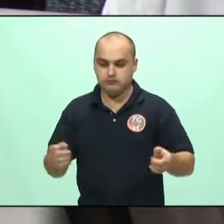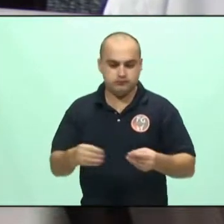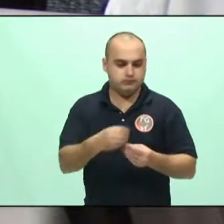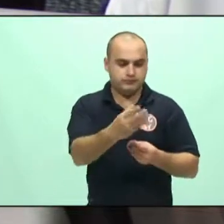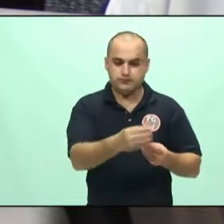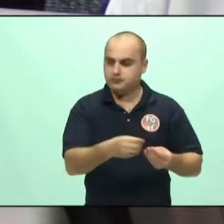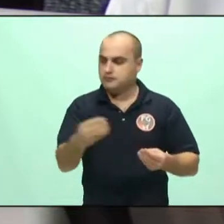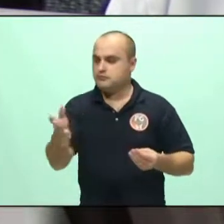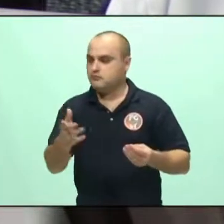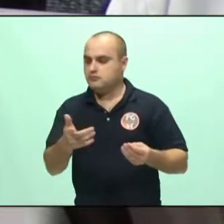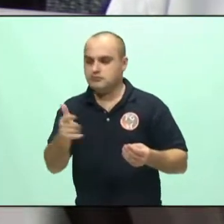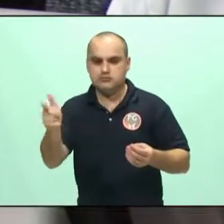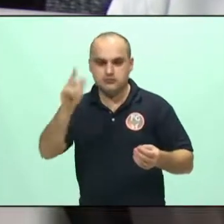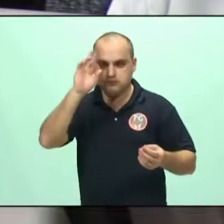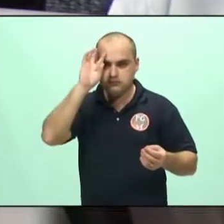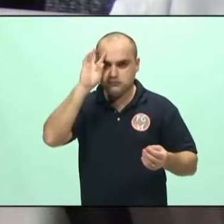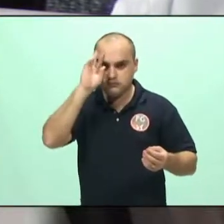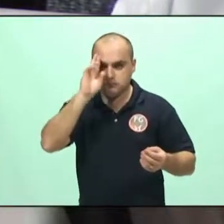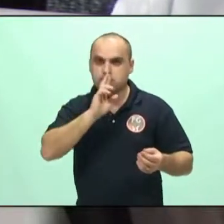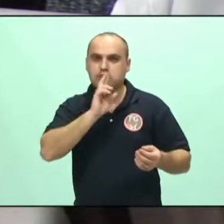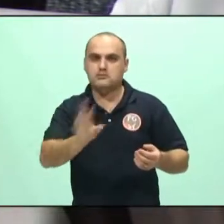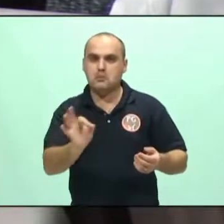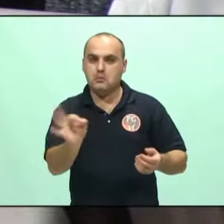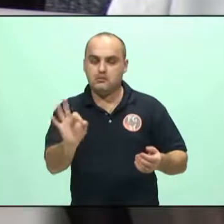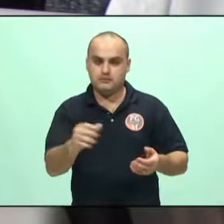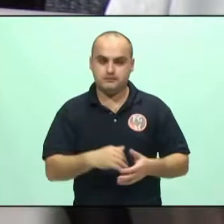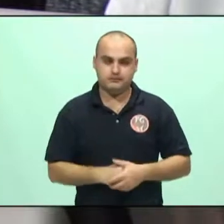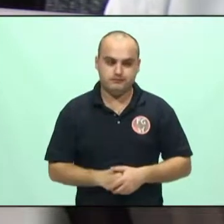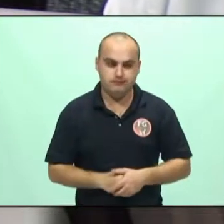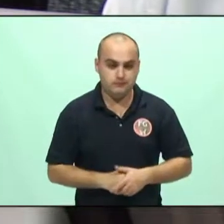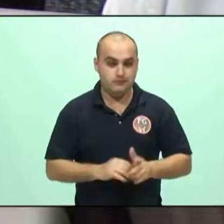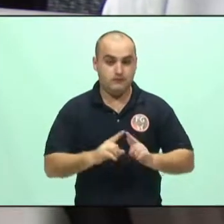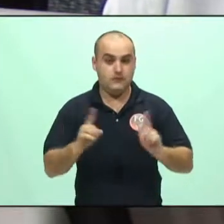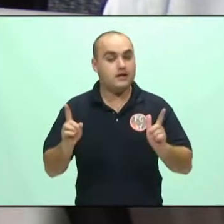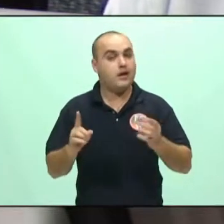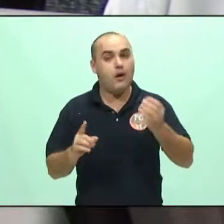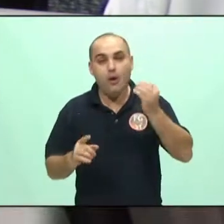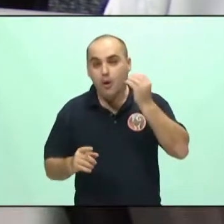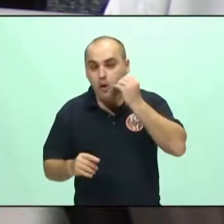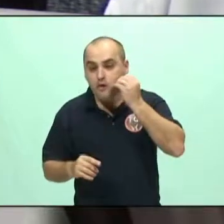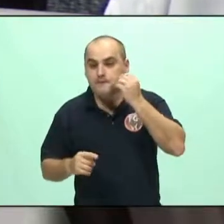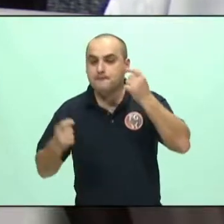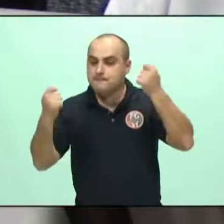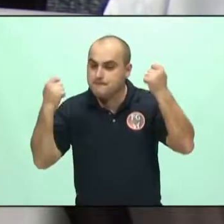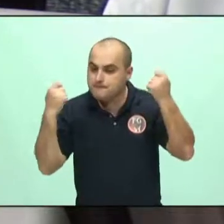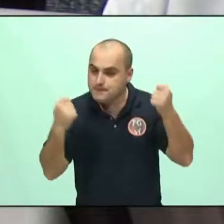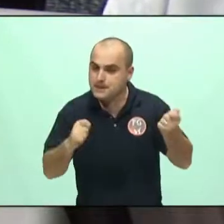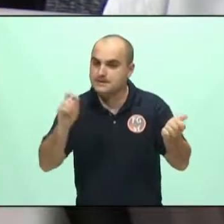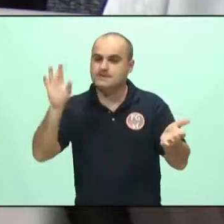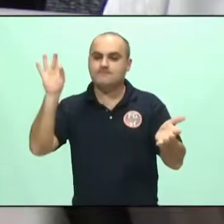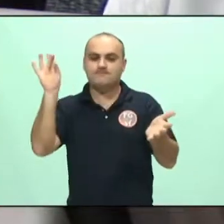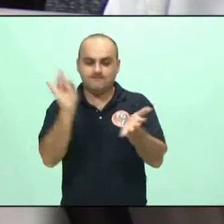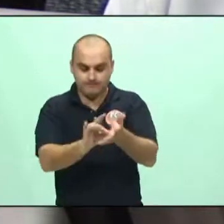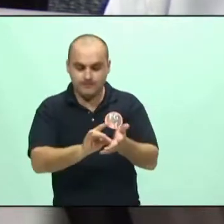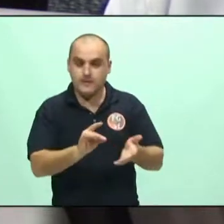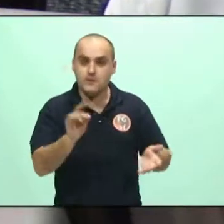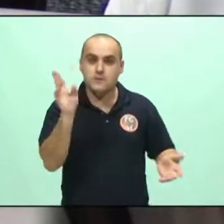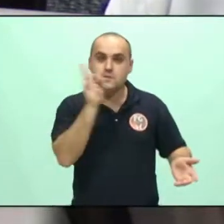solução ainda agora é óbvio que nós precisamos necessitamos de